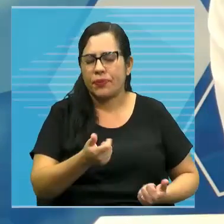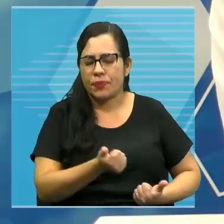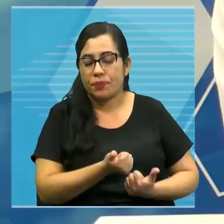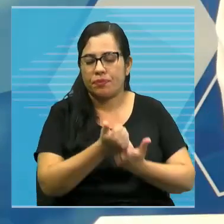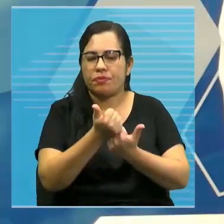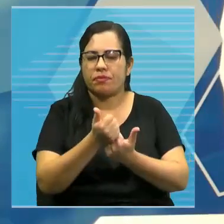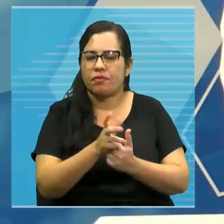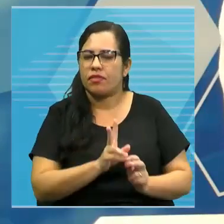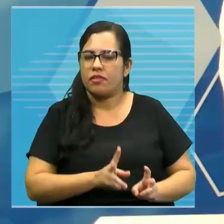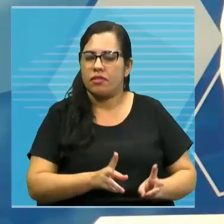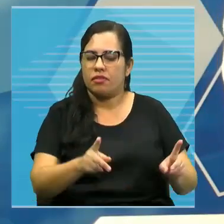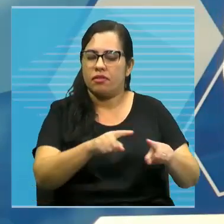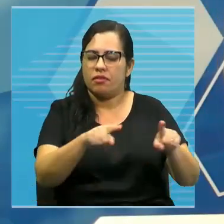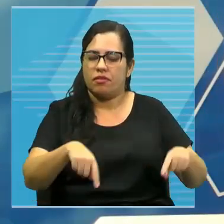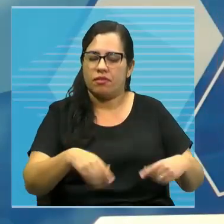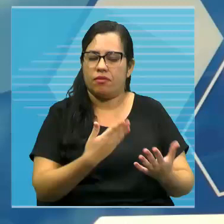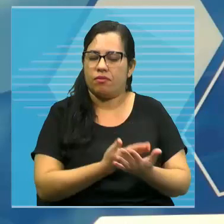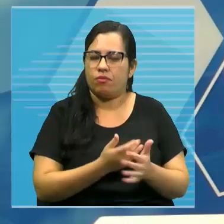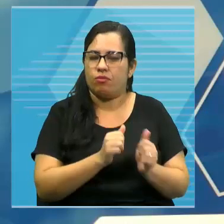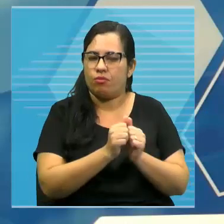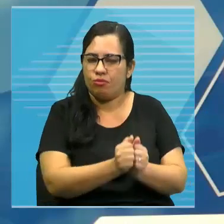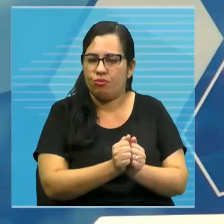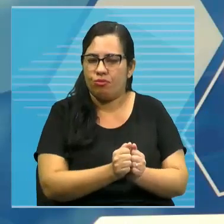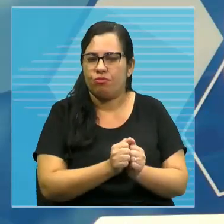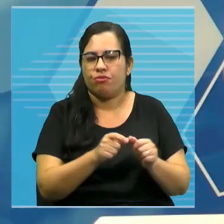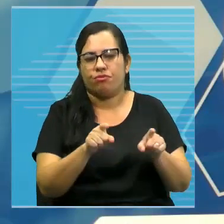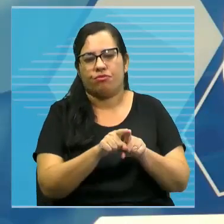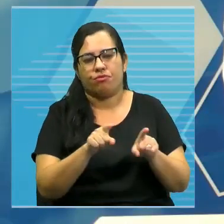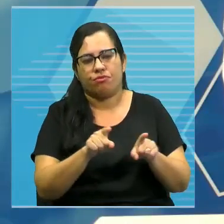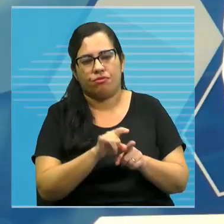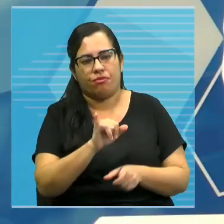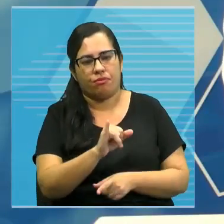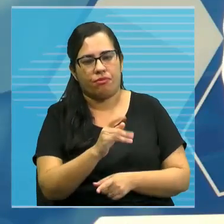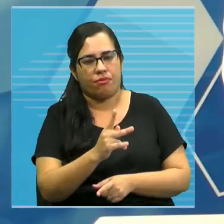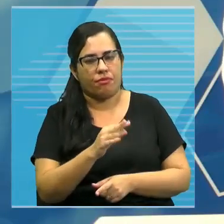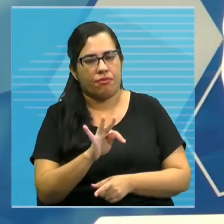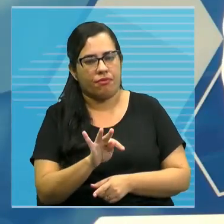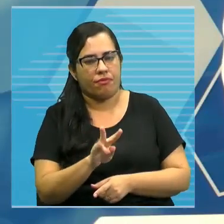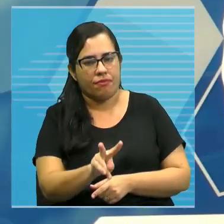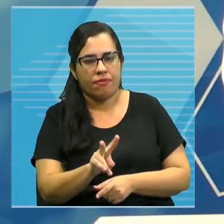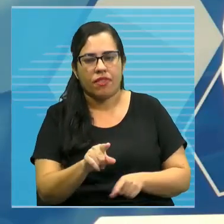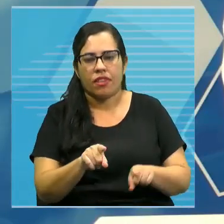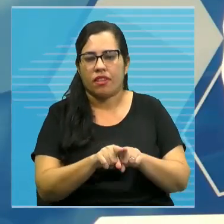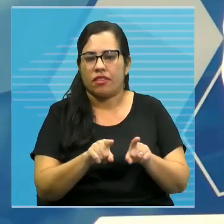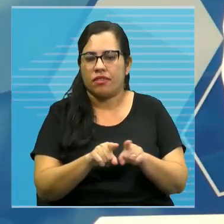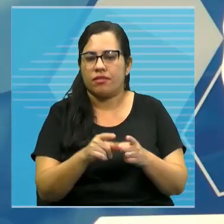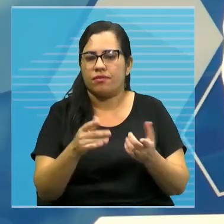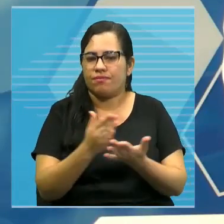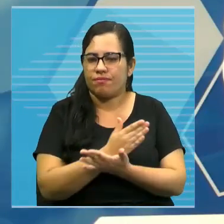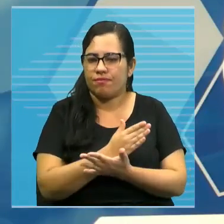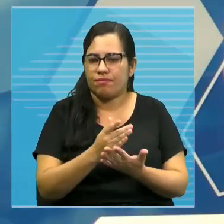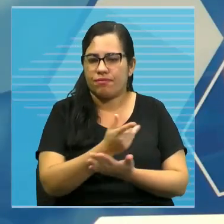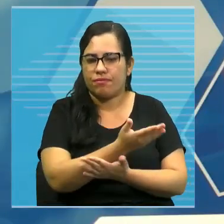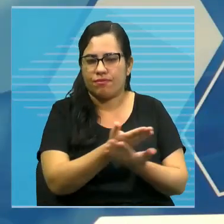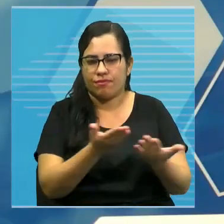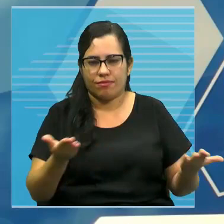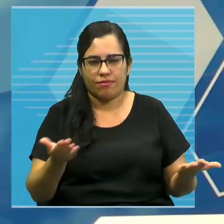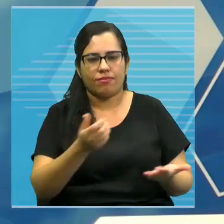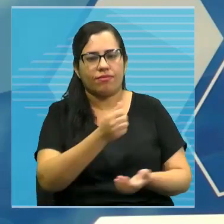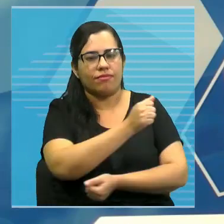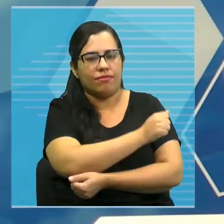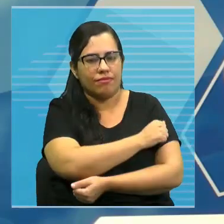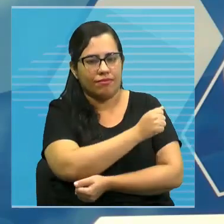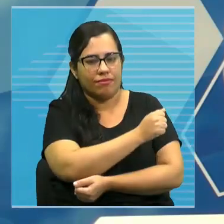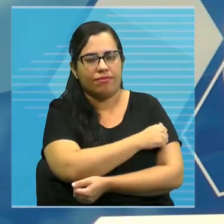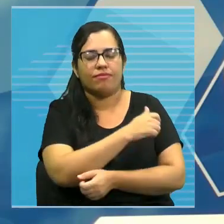pessoal que assiste aula pelo IPTV particularmente né e a galera que assiste aula pelo YouTube a gente ainda tem